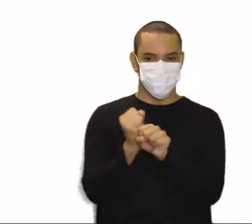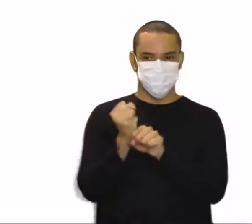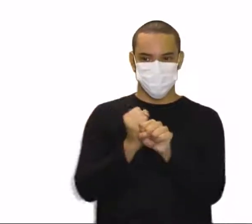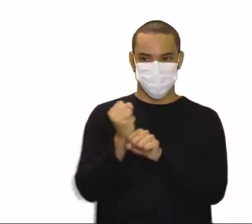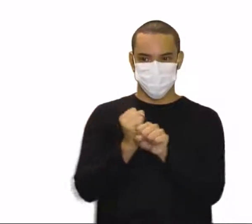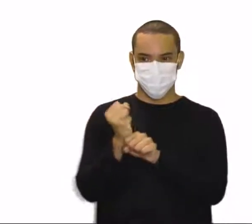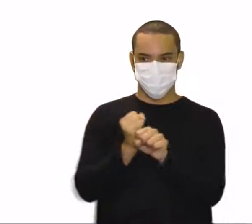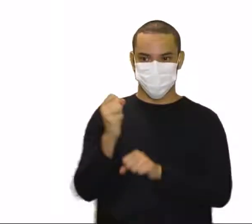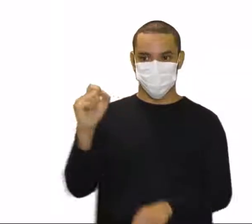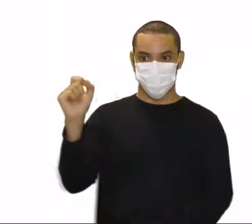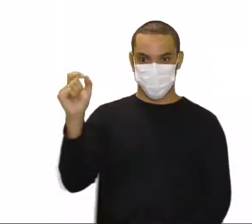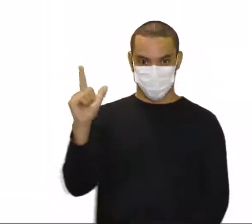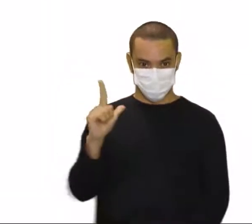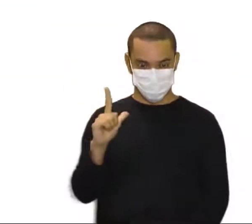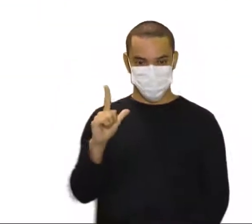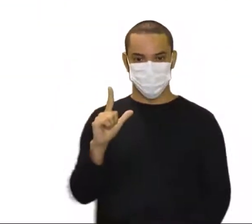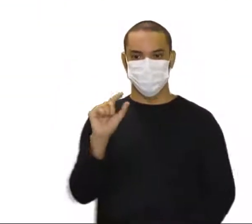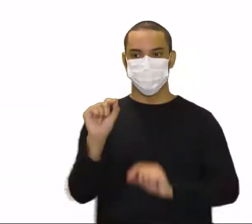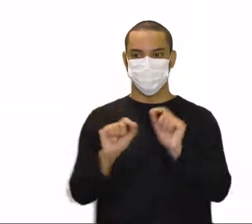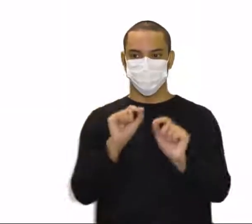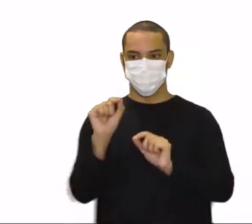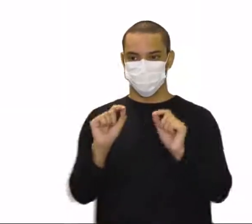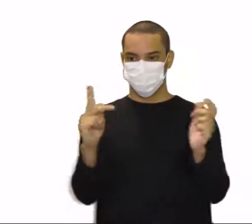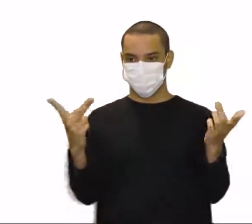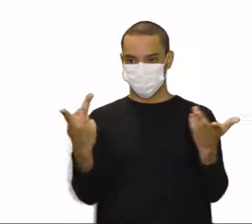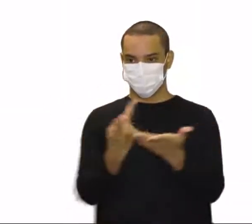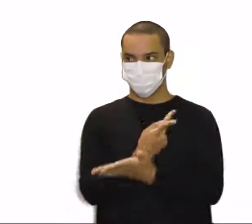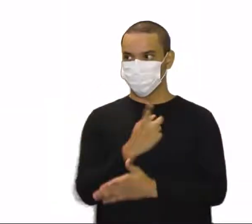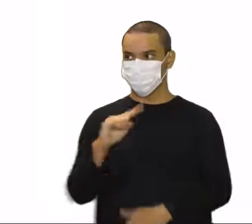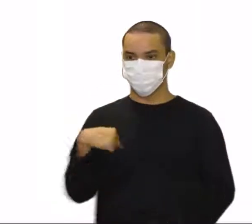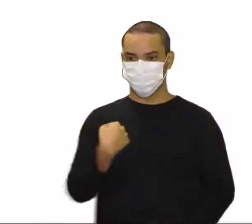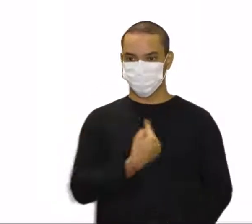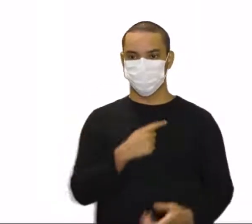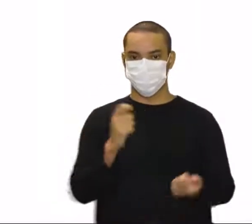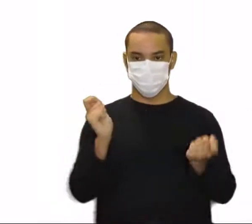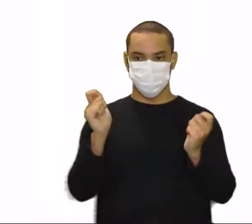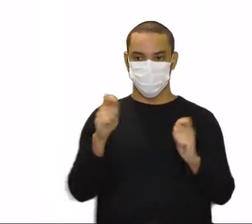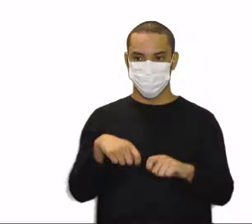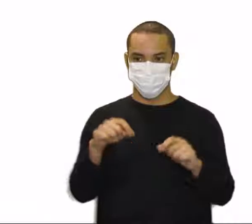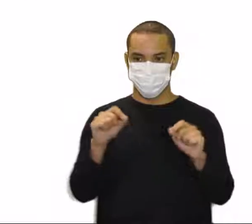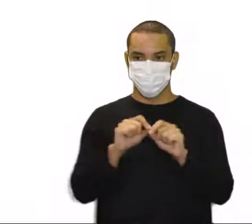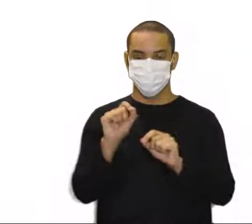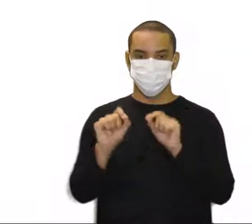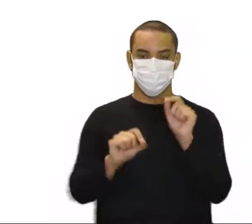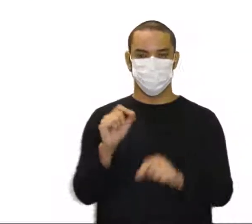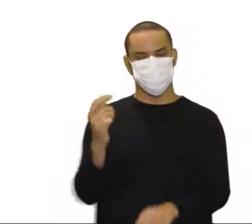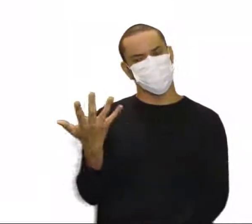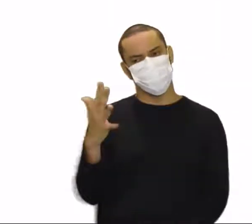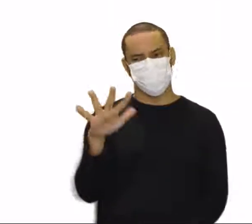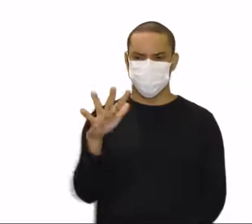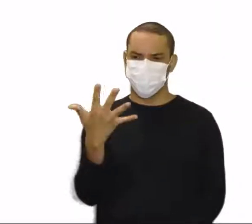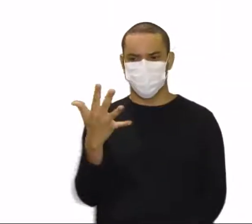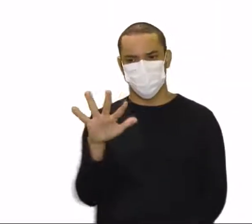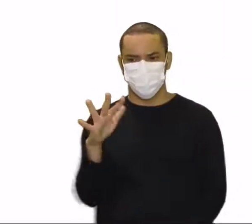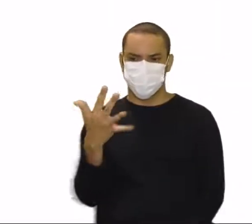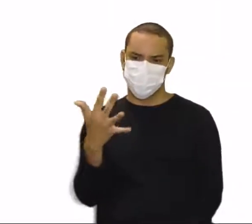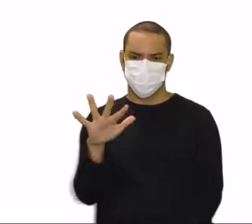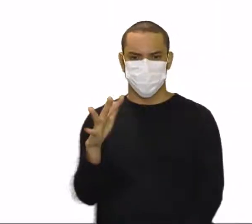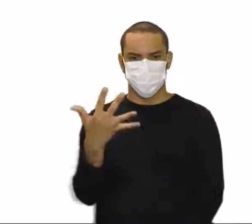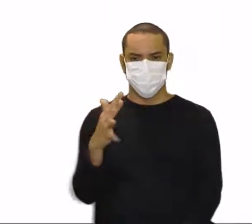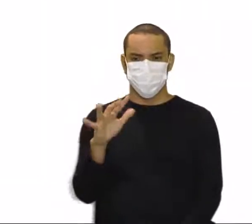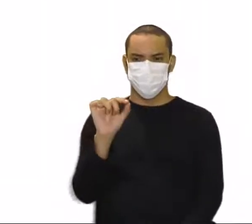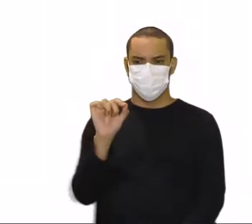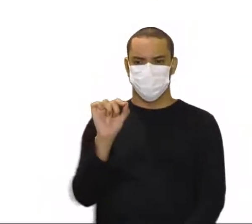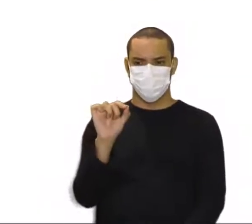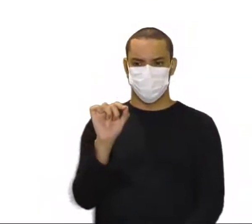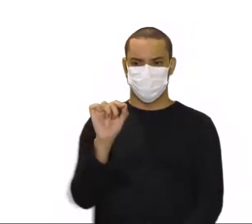anos-luz, ok? Então, nós podemos aí falar que ela está aí mais ou menos, né, a